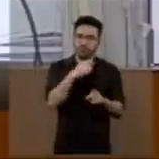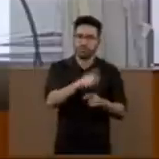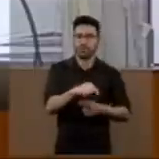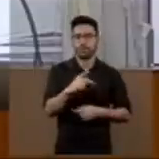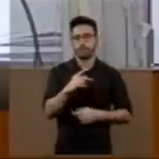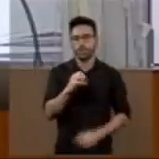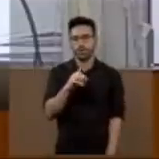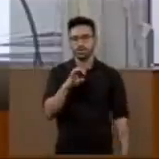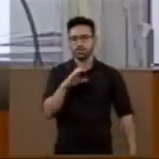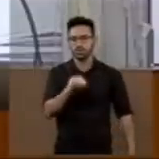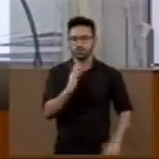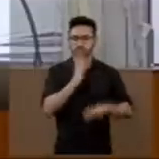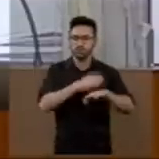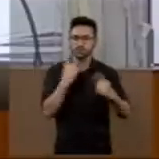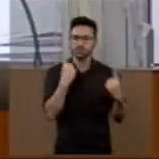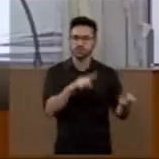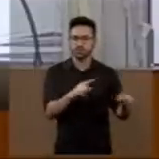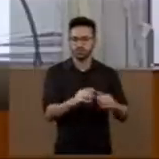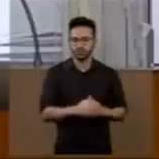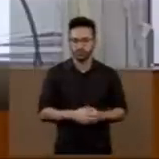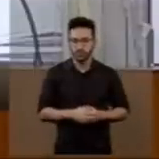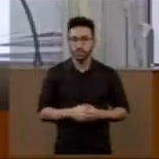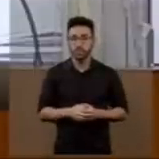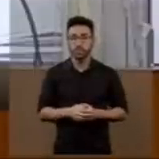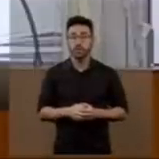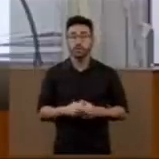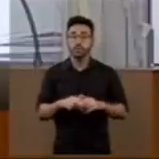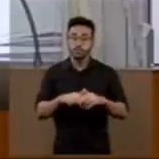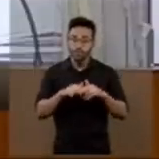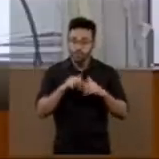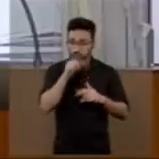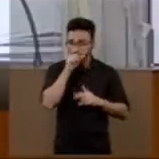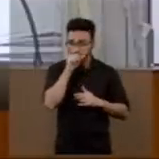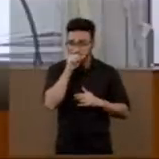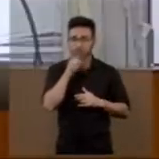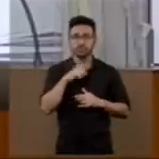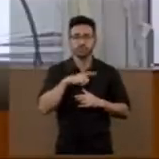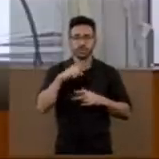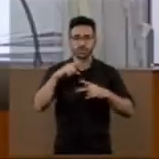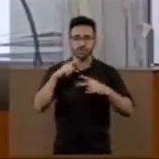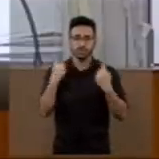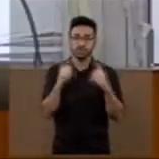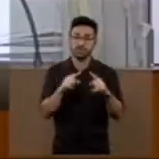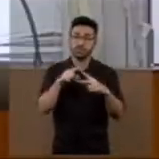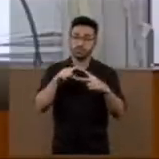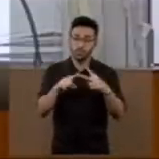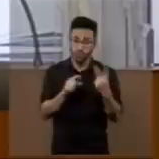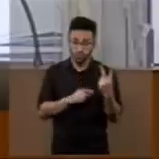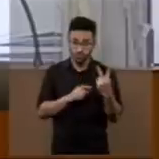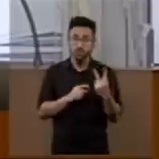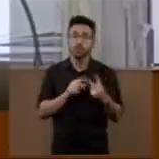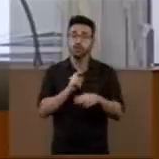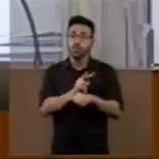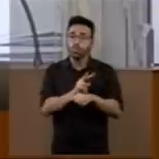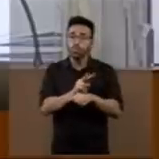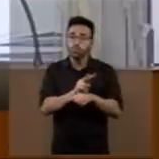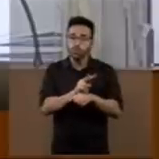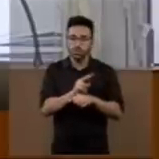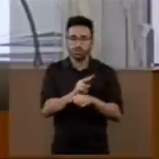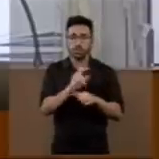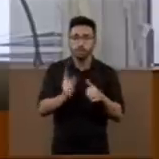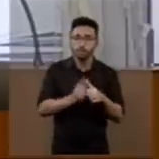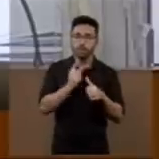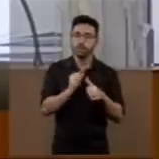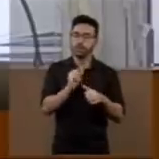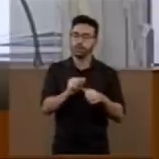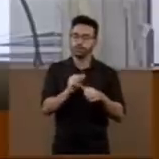tributos. A sanção política coloca desafios de duas ordens ao controle de restrição. A primeira